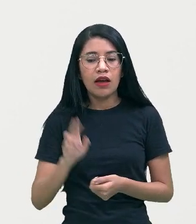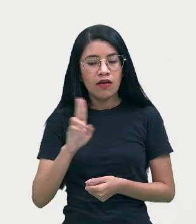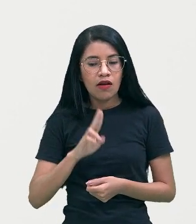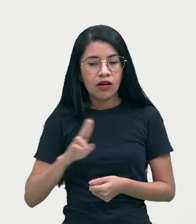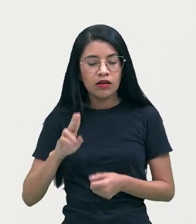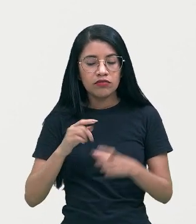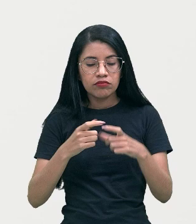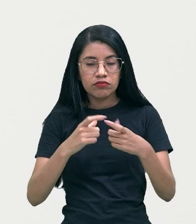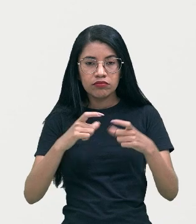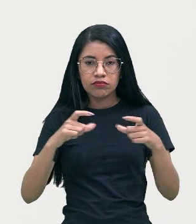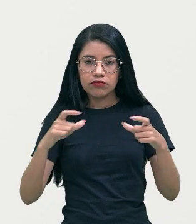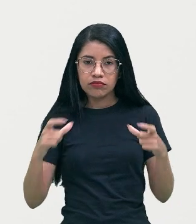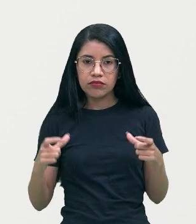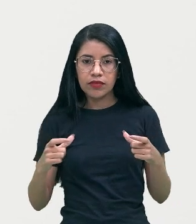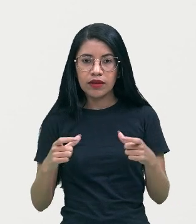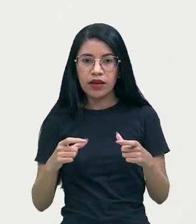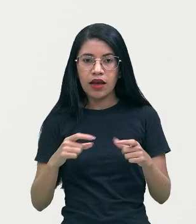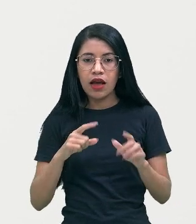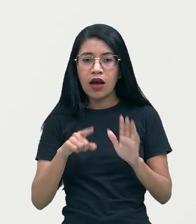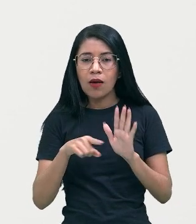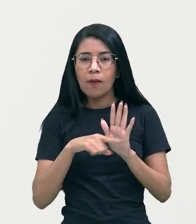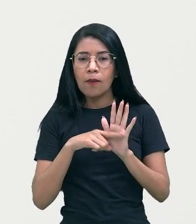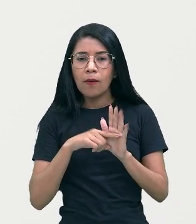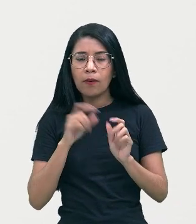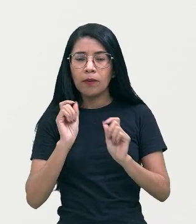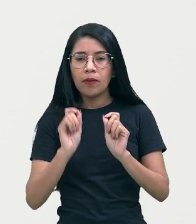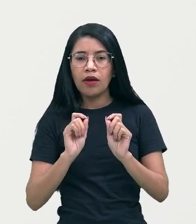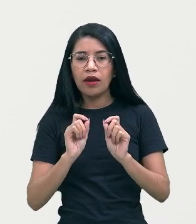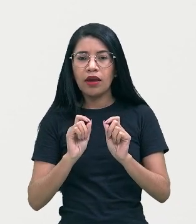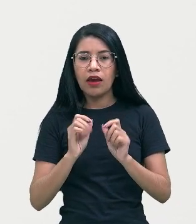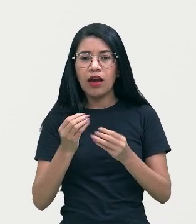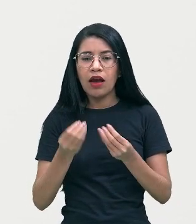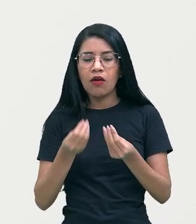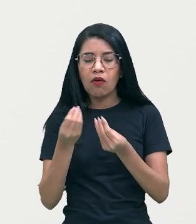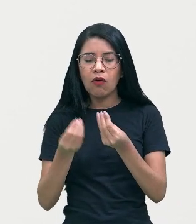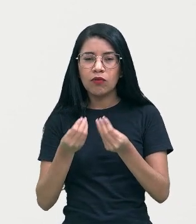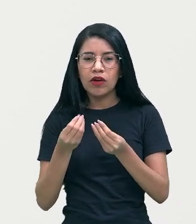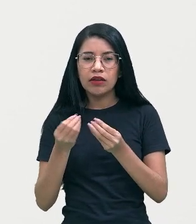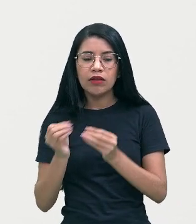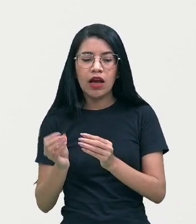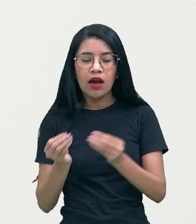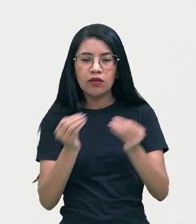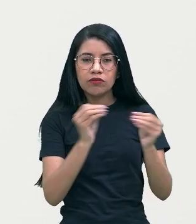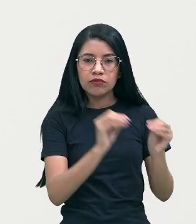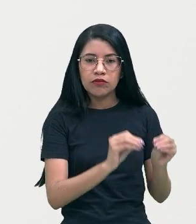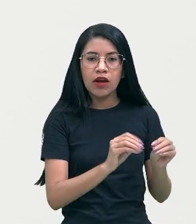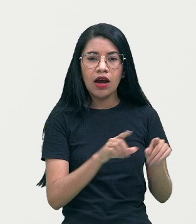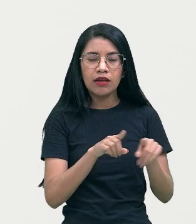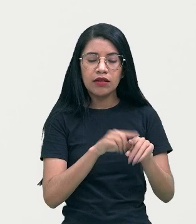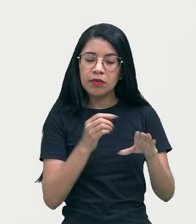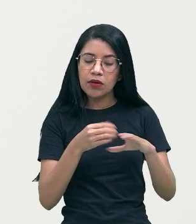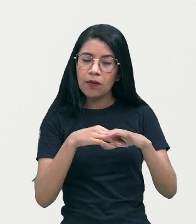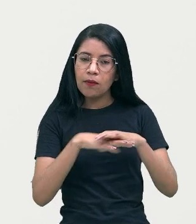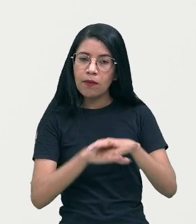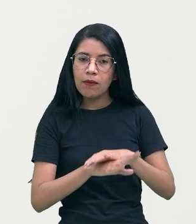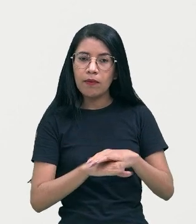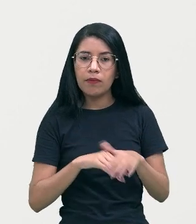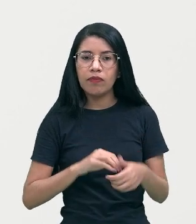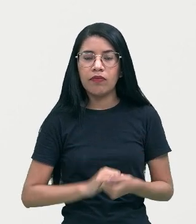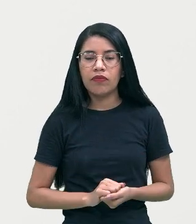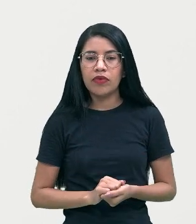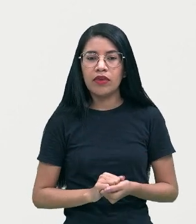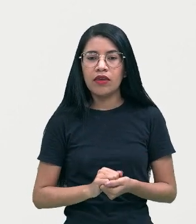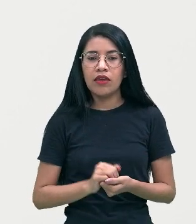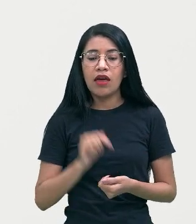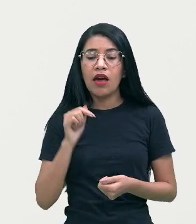né? A sua desvantagem, porém, é seu transporte e estocagem e armazenamento. Pois como ele é um